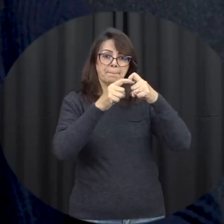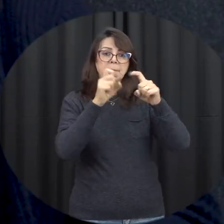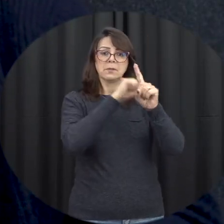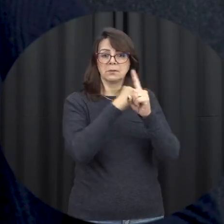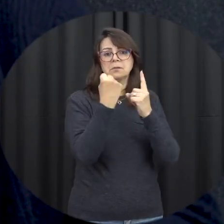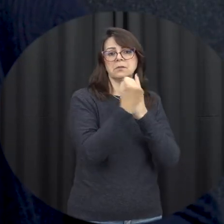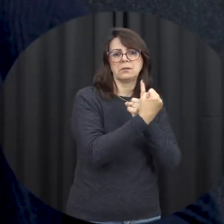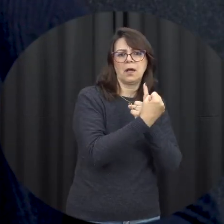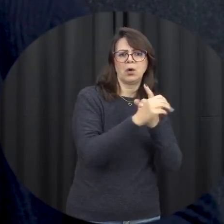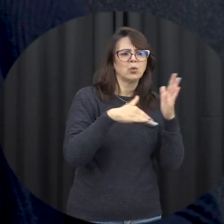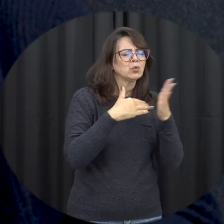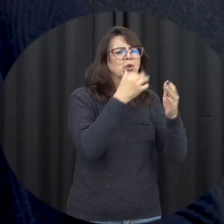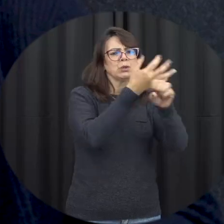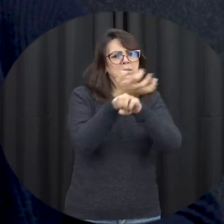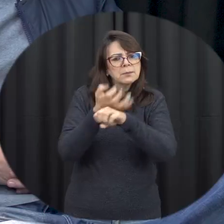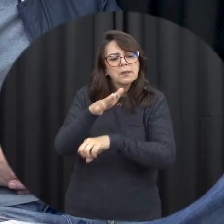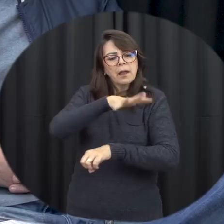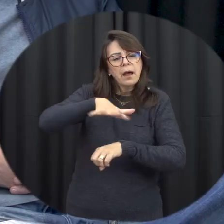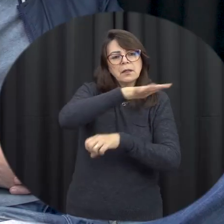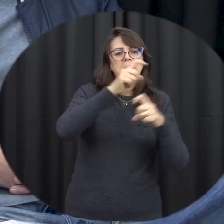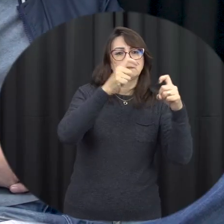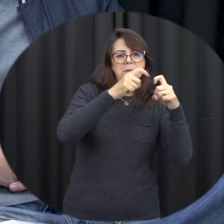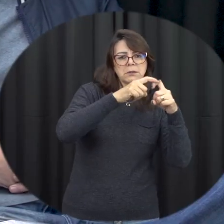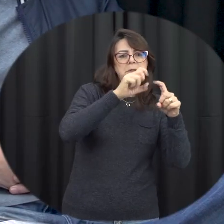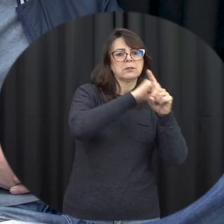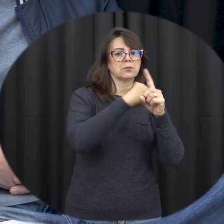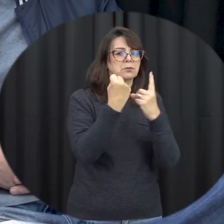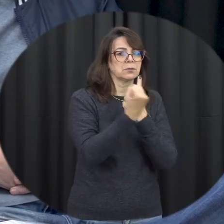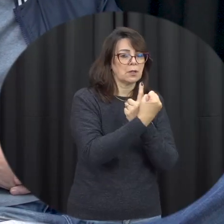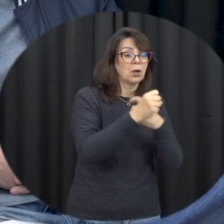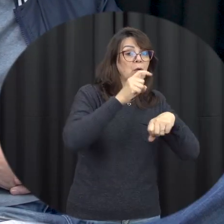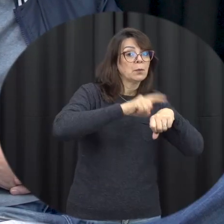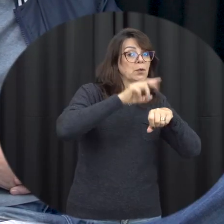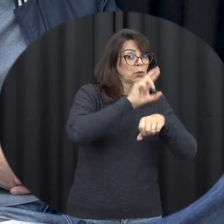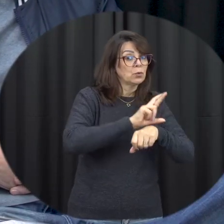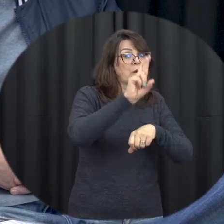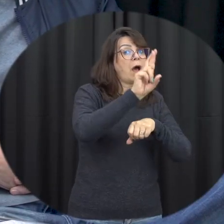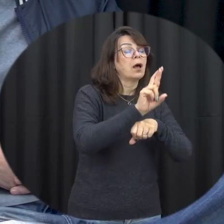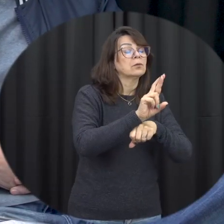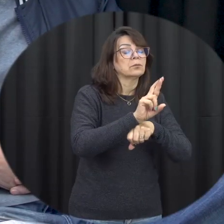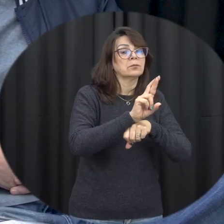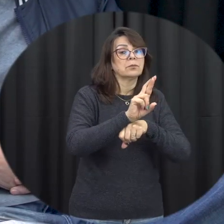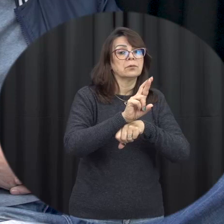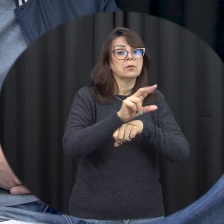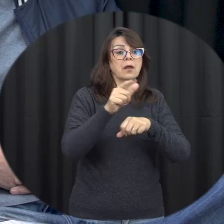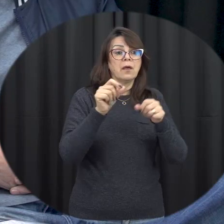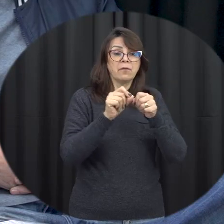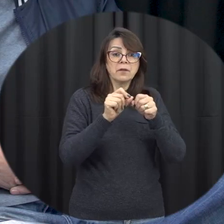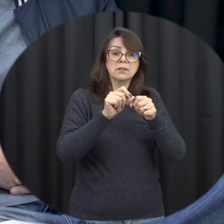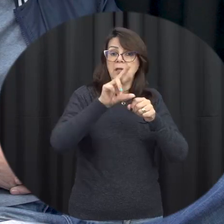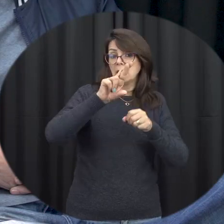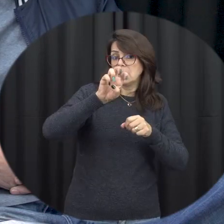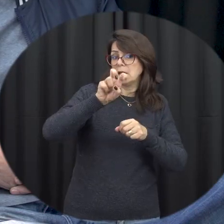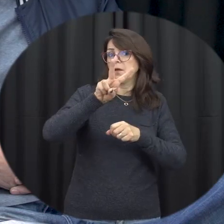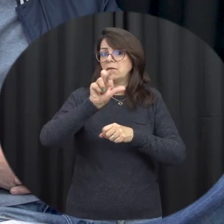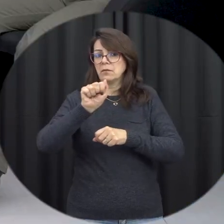fiz toda essa disciplina do mestrado do Instituto da Medicina Social, tanto que quando eu fui fazer o doutorado, eu fiz a revalidação, tipo a